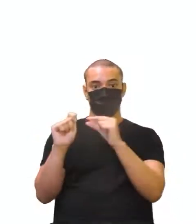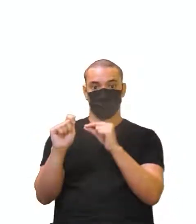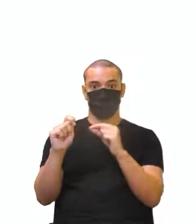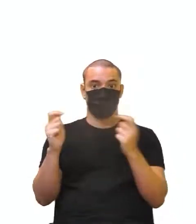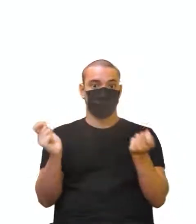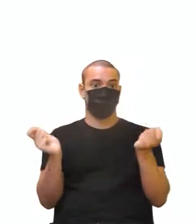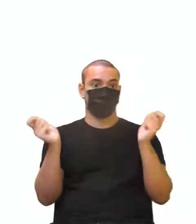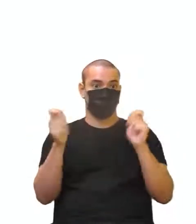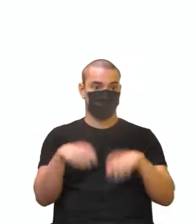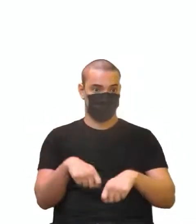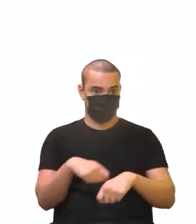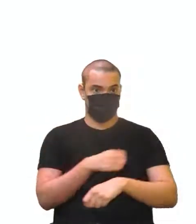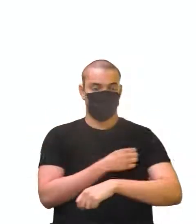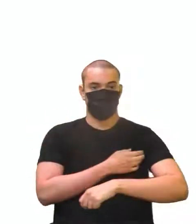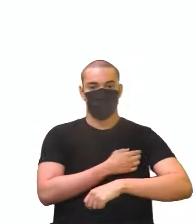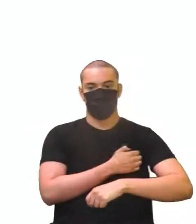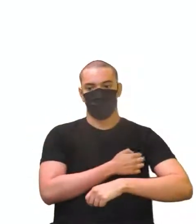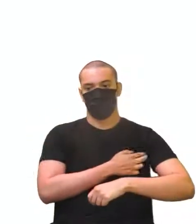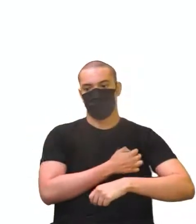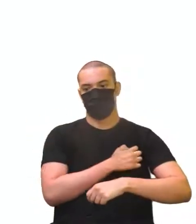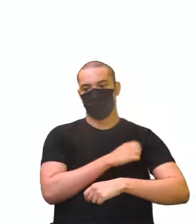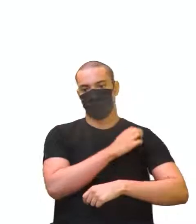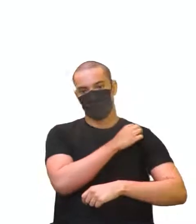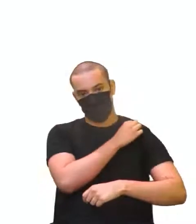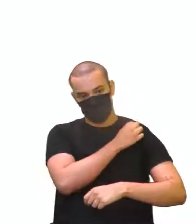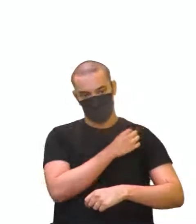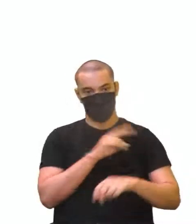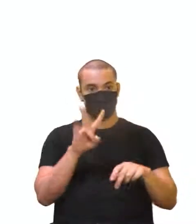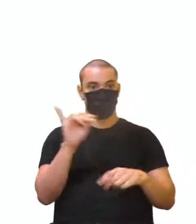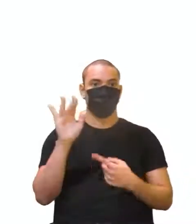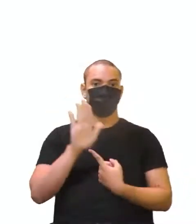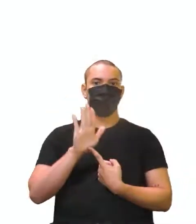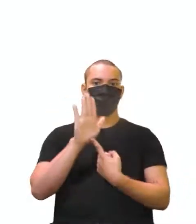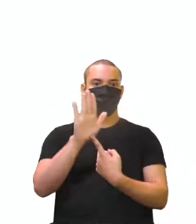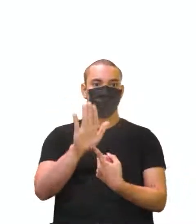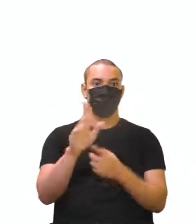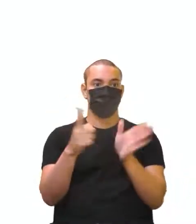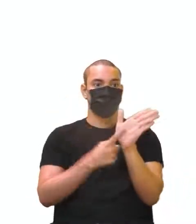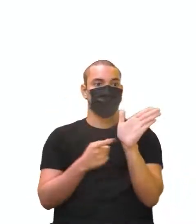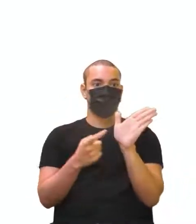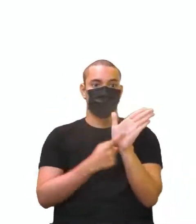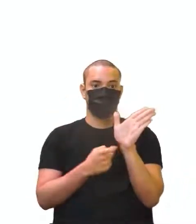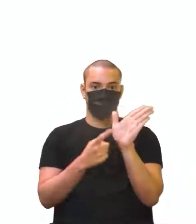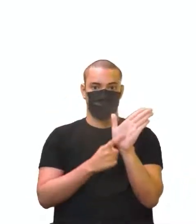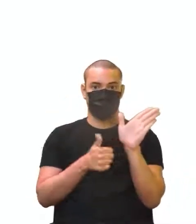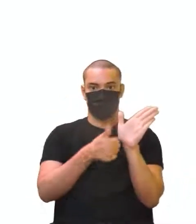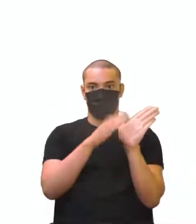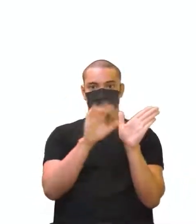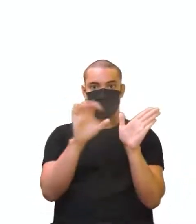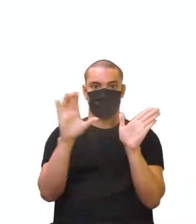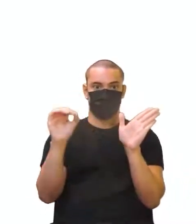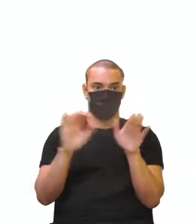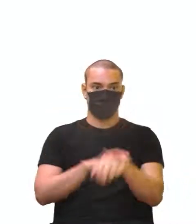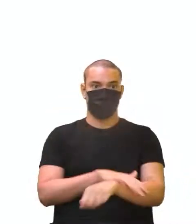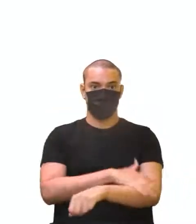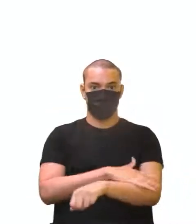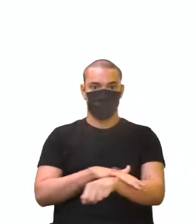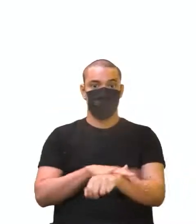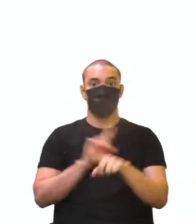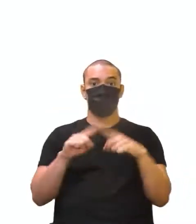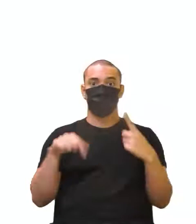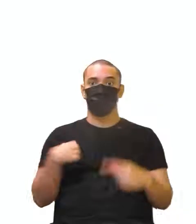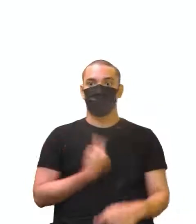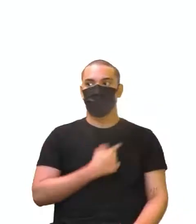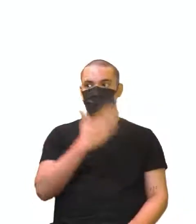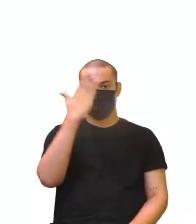vai, se em homozigose, vai determinar o indivíduo albino. A gente já sabe que o filho, ele é